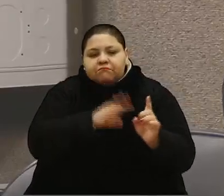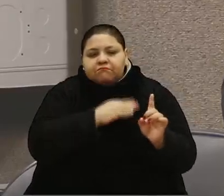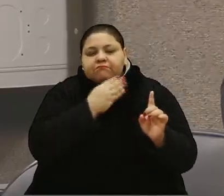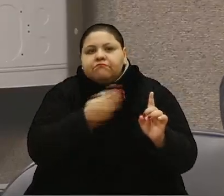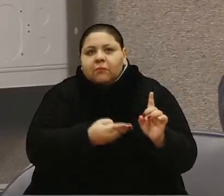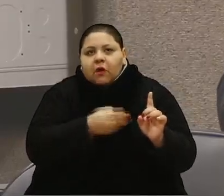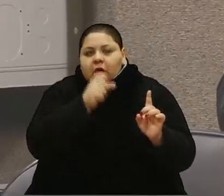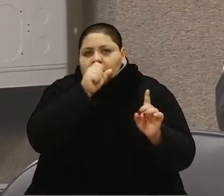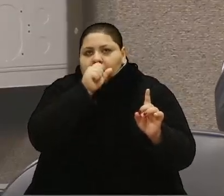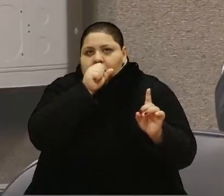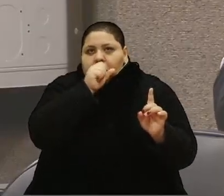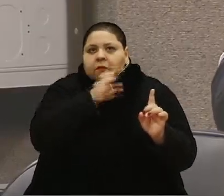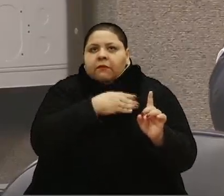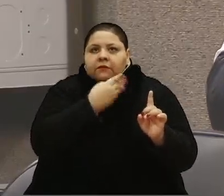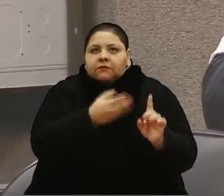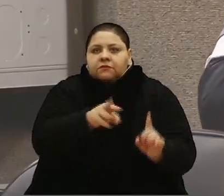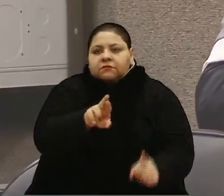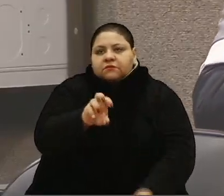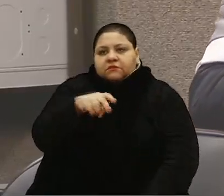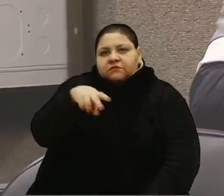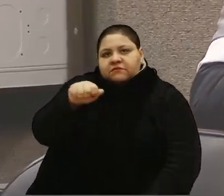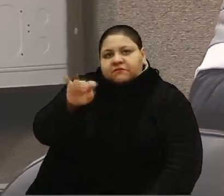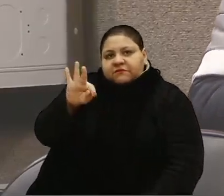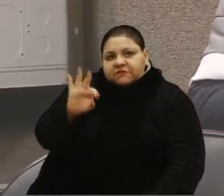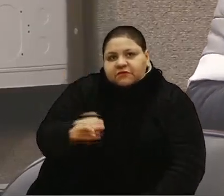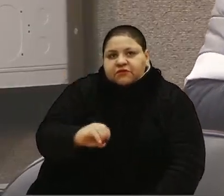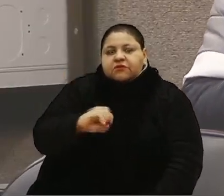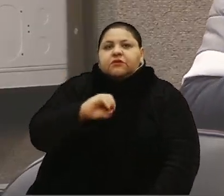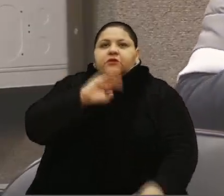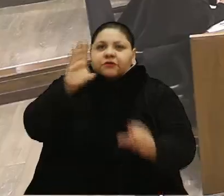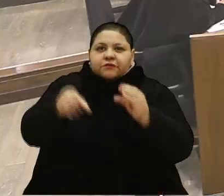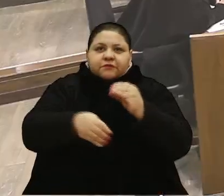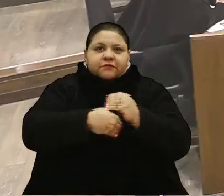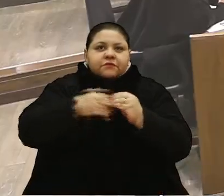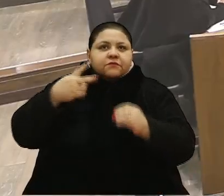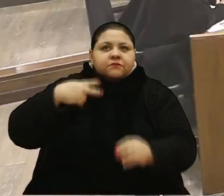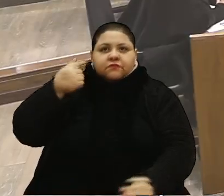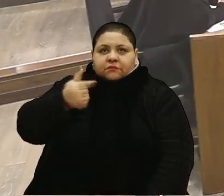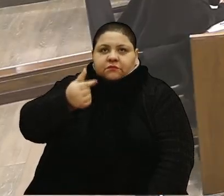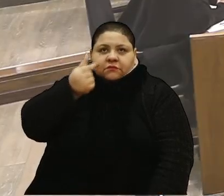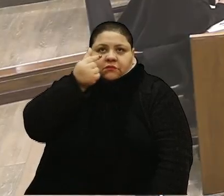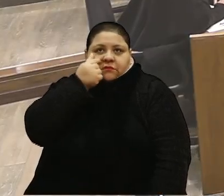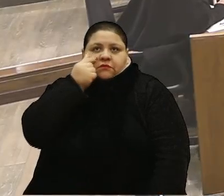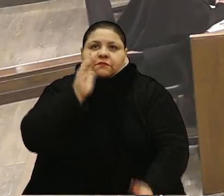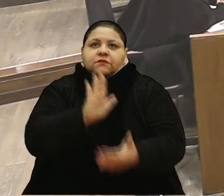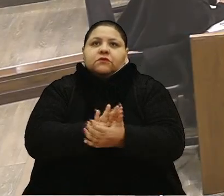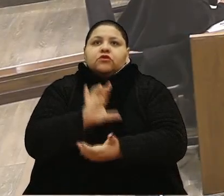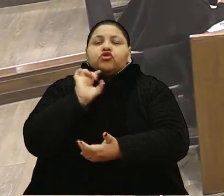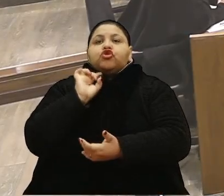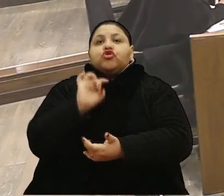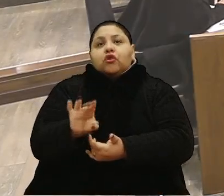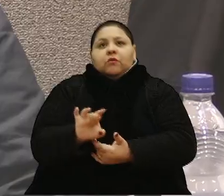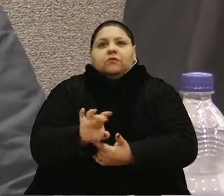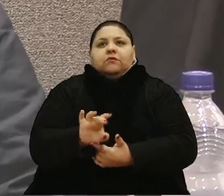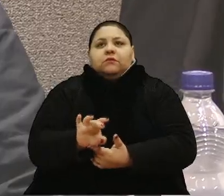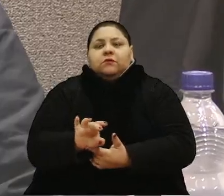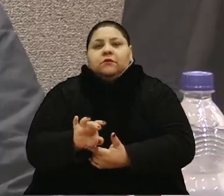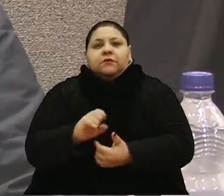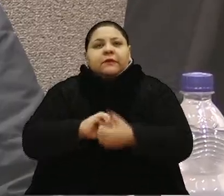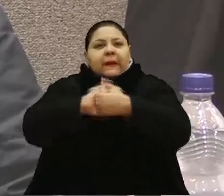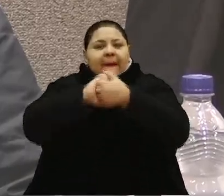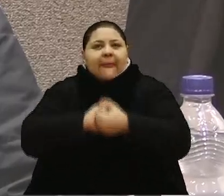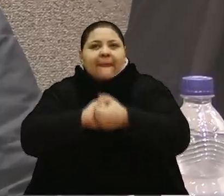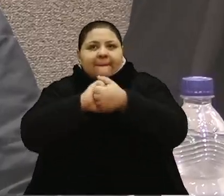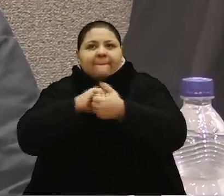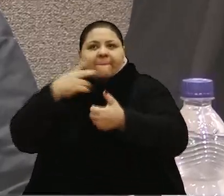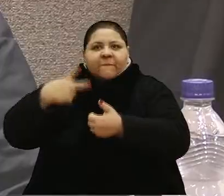homenagem ao senhor Renato Modena. Sua parte, colega Eloy. Donei, só quero cumprimentar